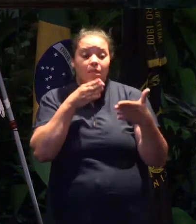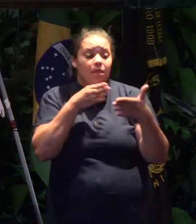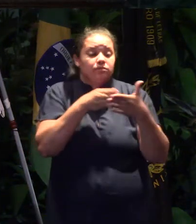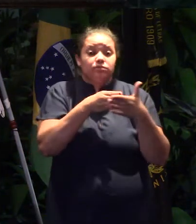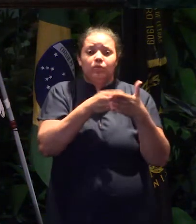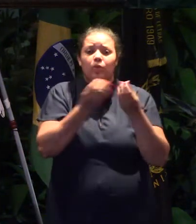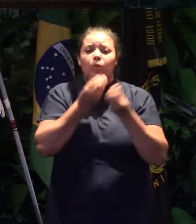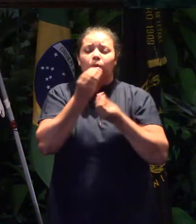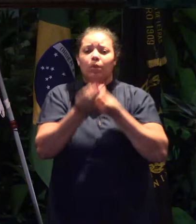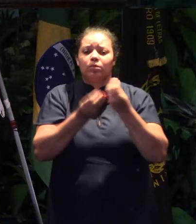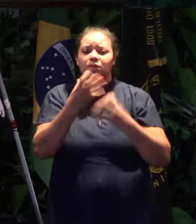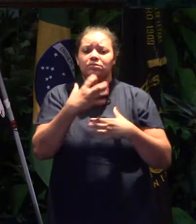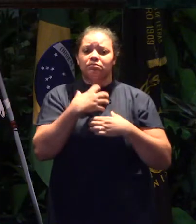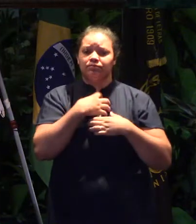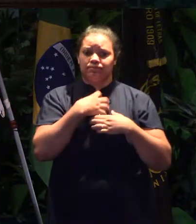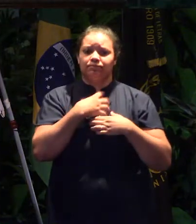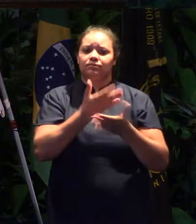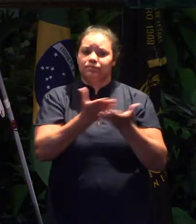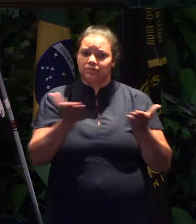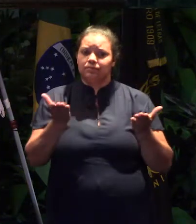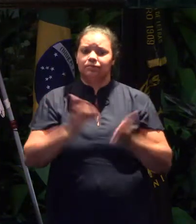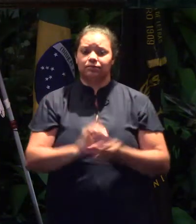isso? Então,